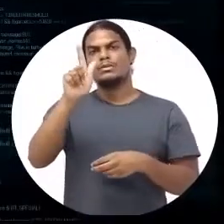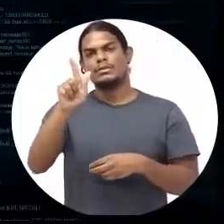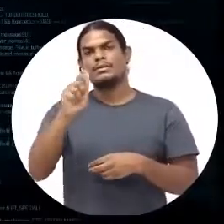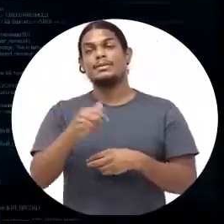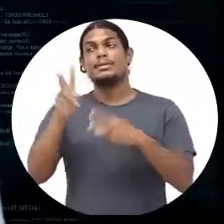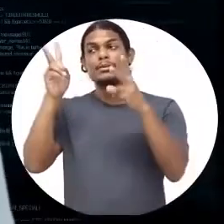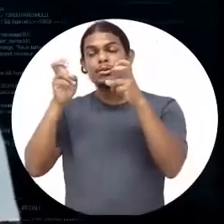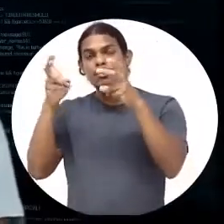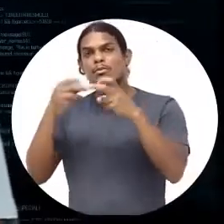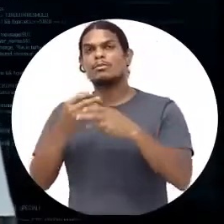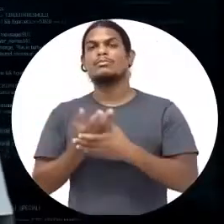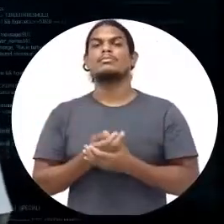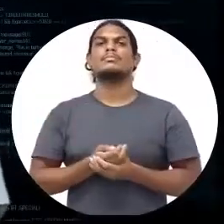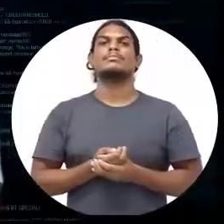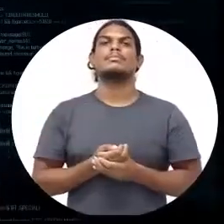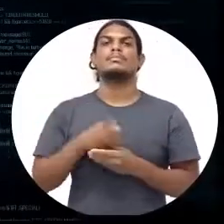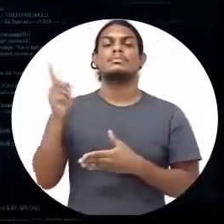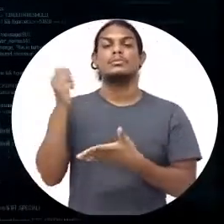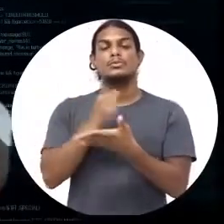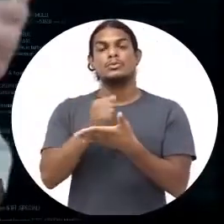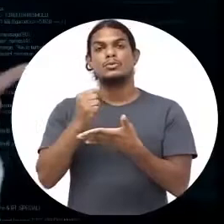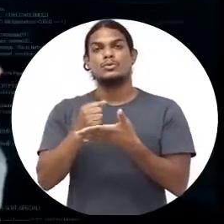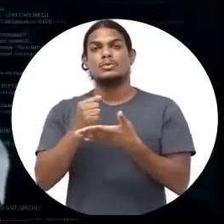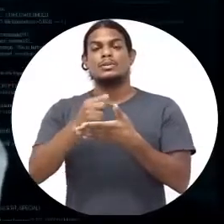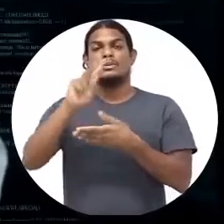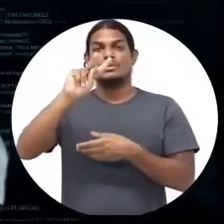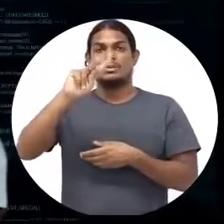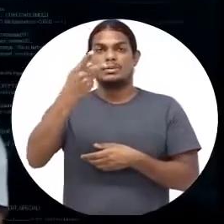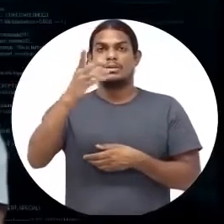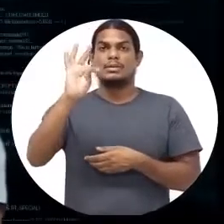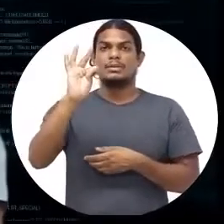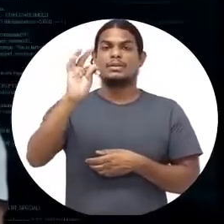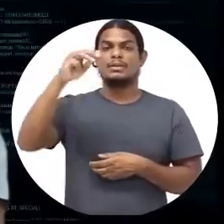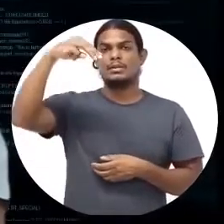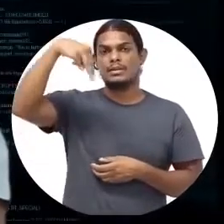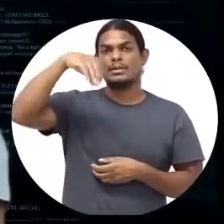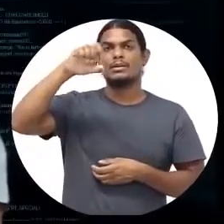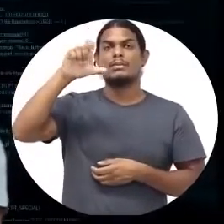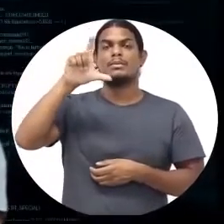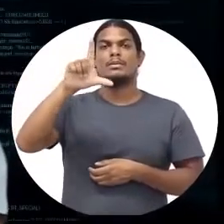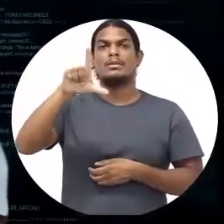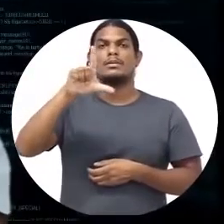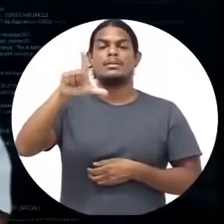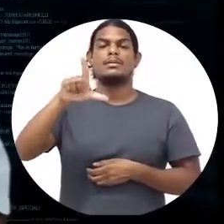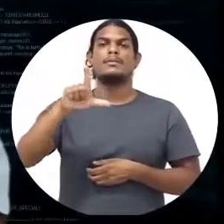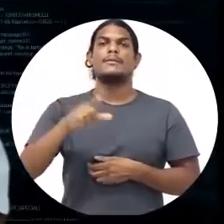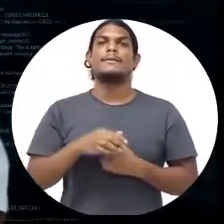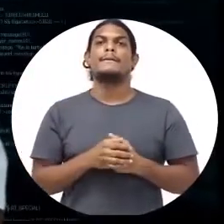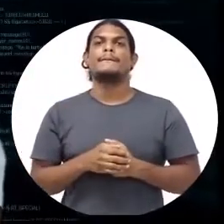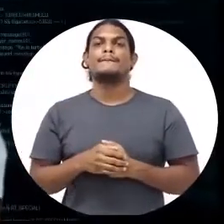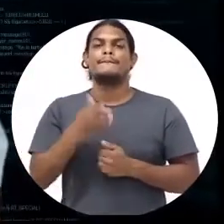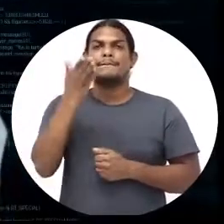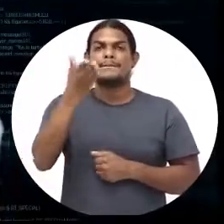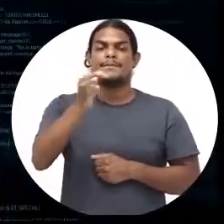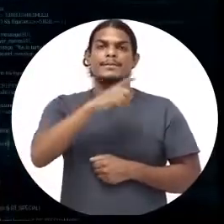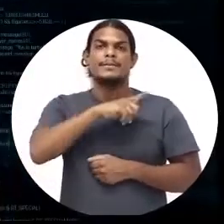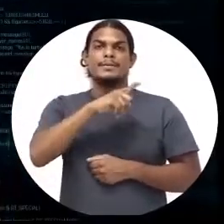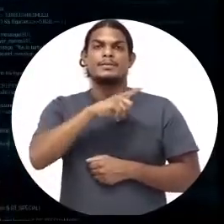nesse documento HTML que ele reflete aquele outro desenho anterior, que você